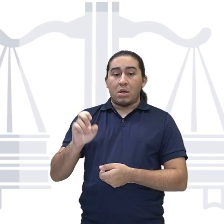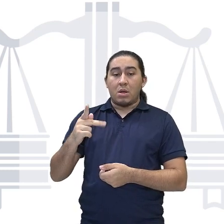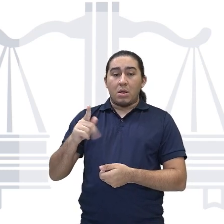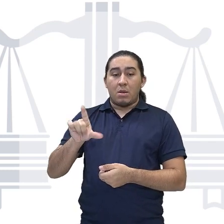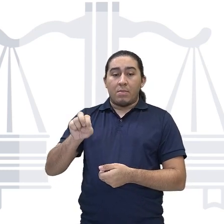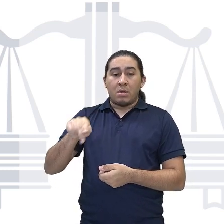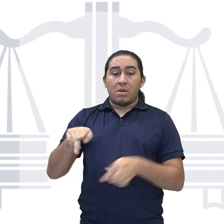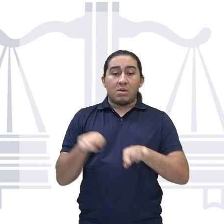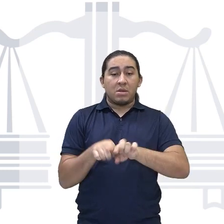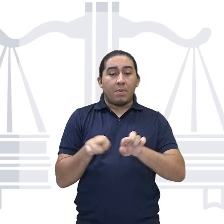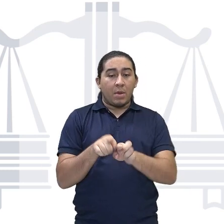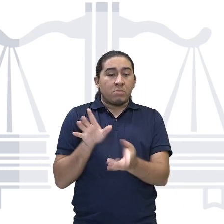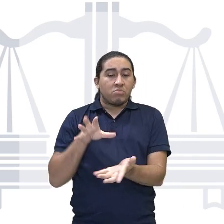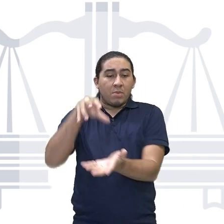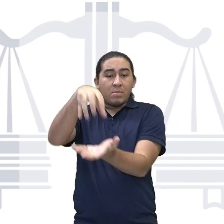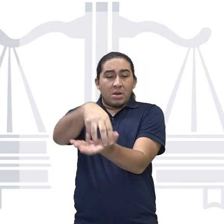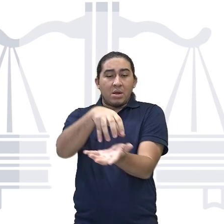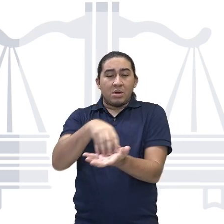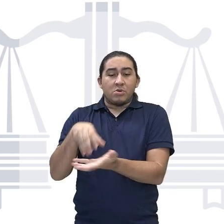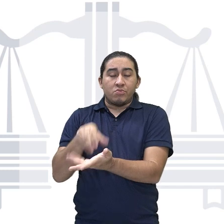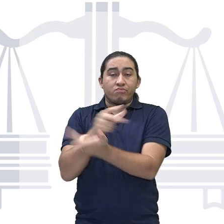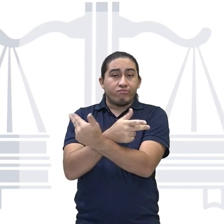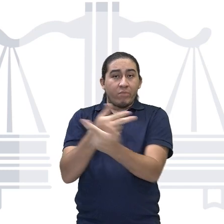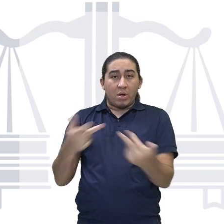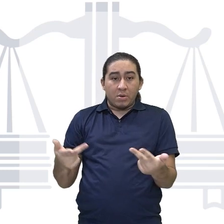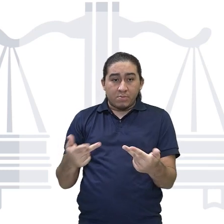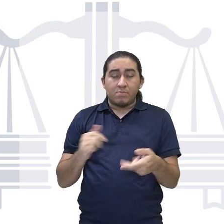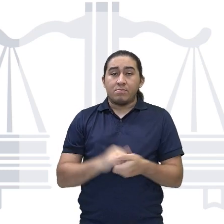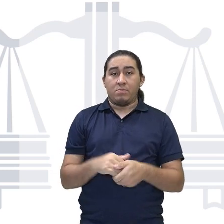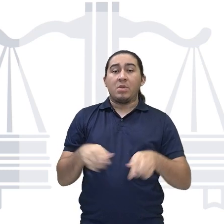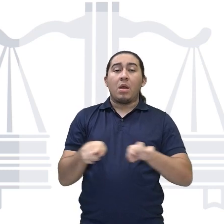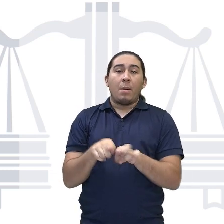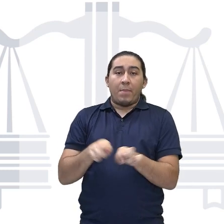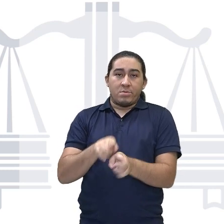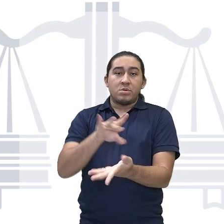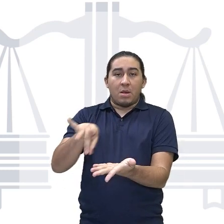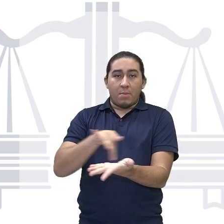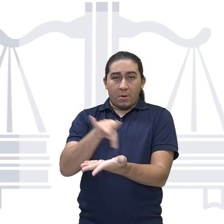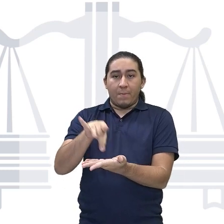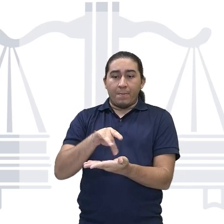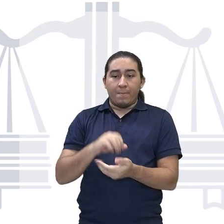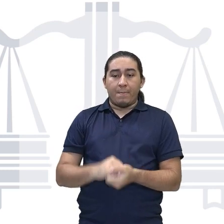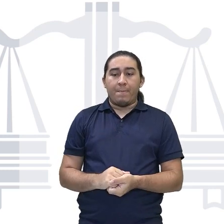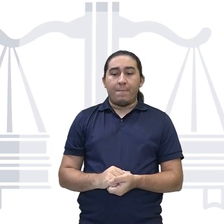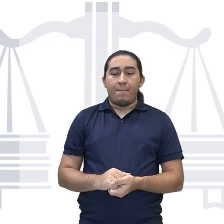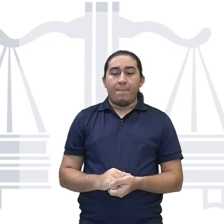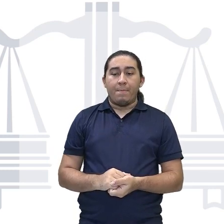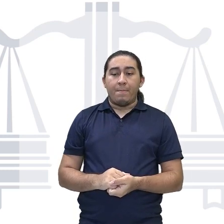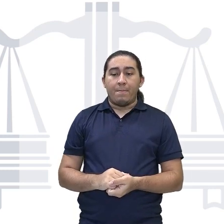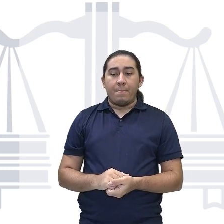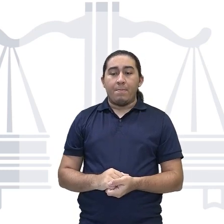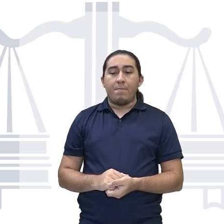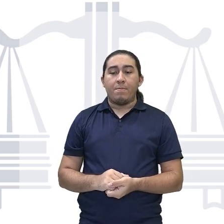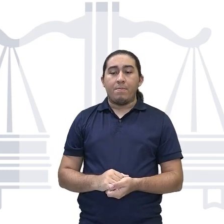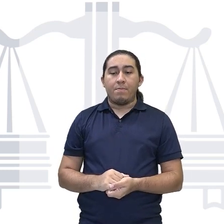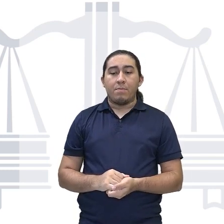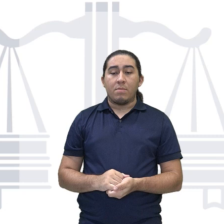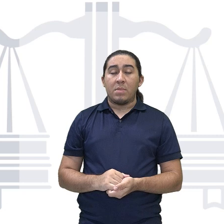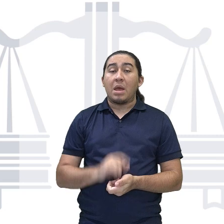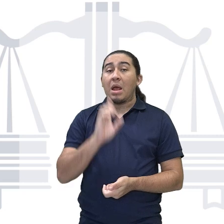os gabinetes do interior e o próprio CMEAN em determinado momento. A gente é uma das engrenagens